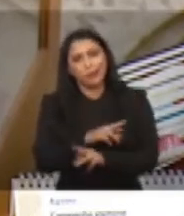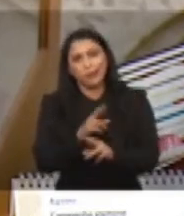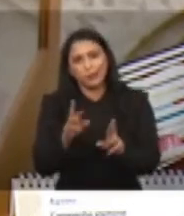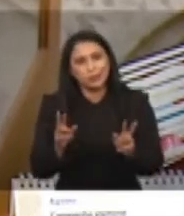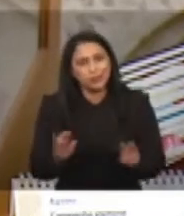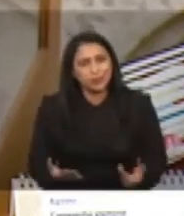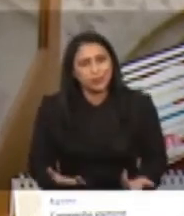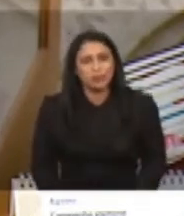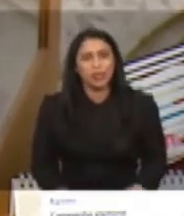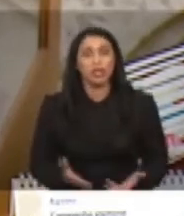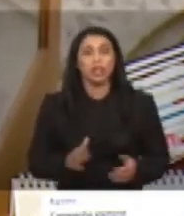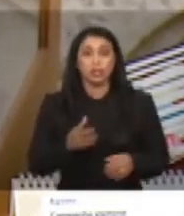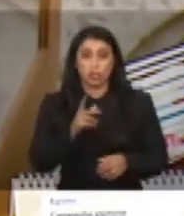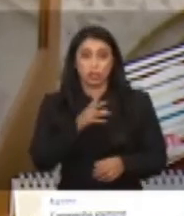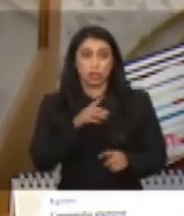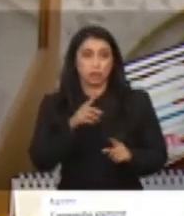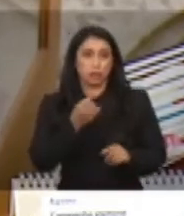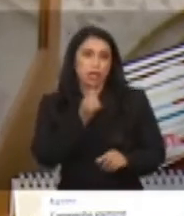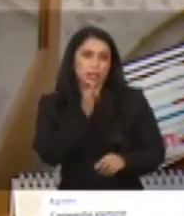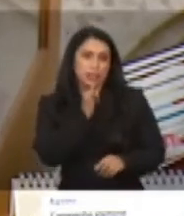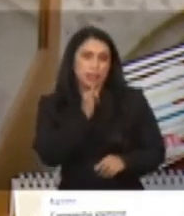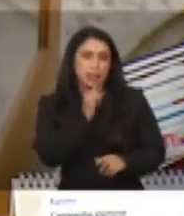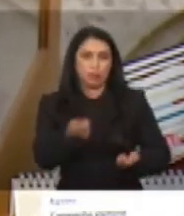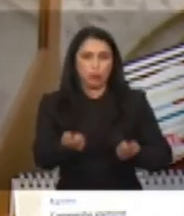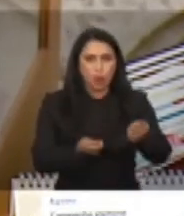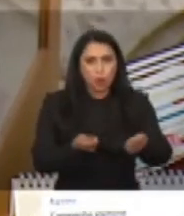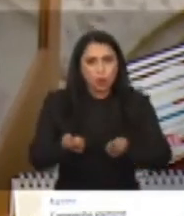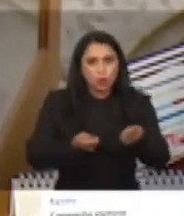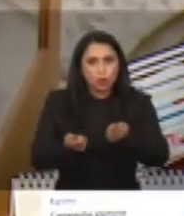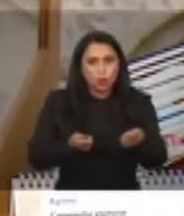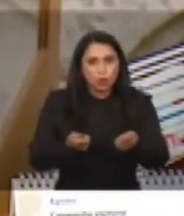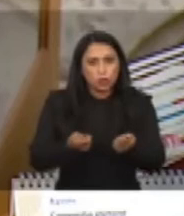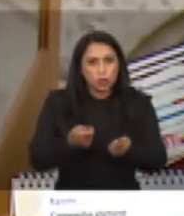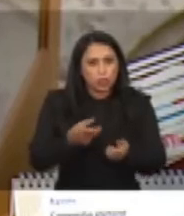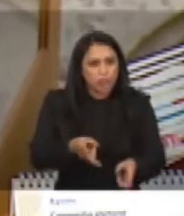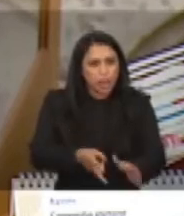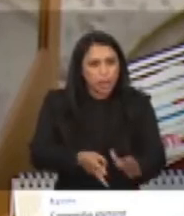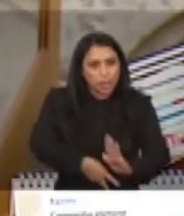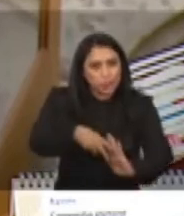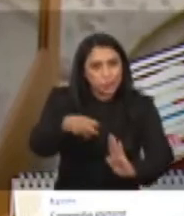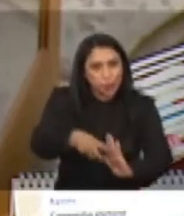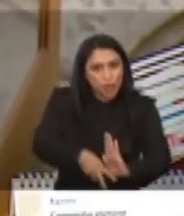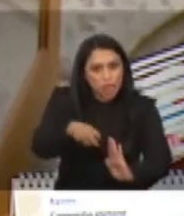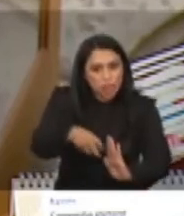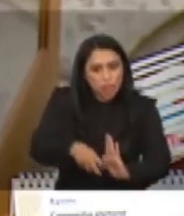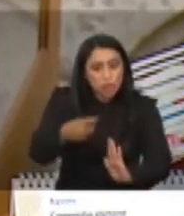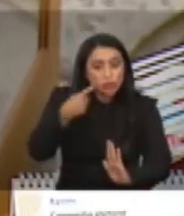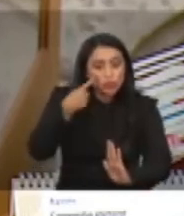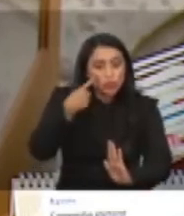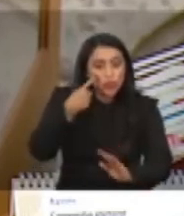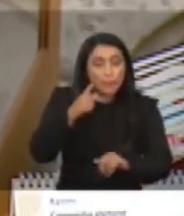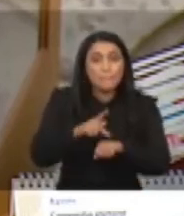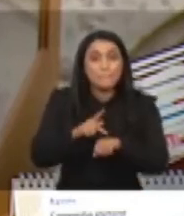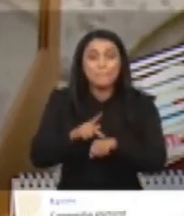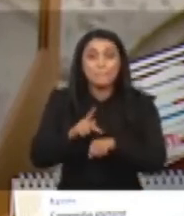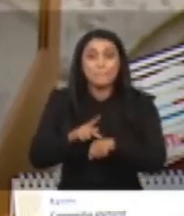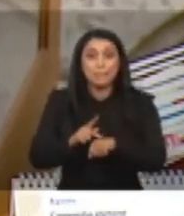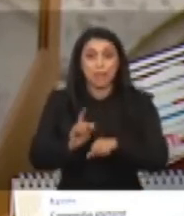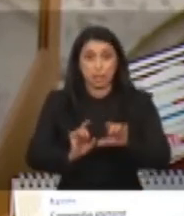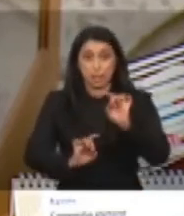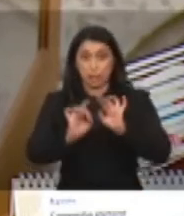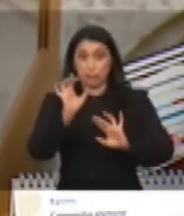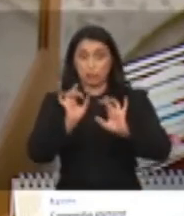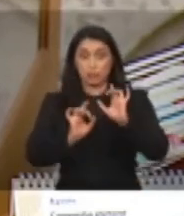como a necessidade de controle sobre a exploração das jazidas, os problemas com o tráfico de pedras e metais